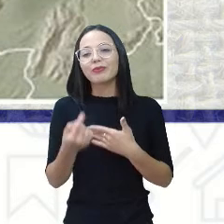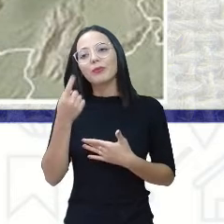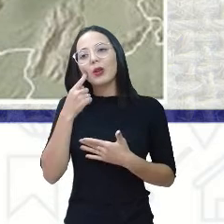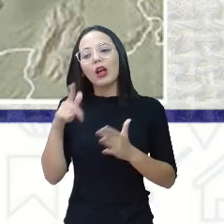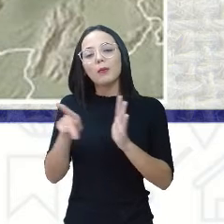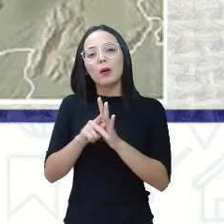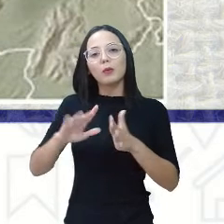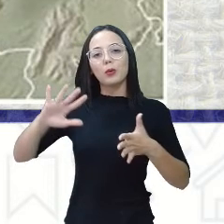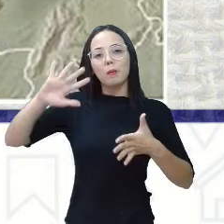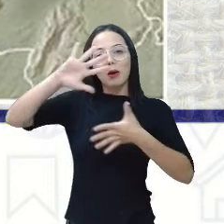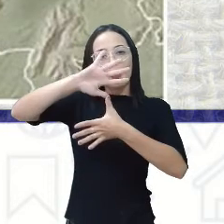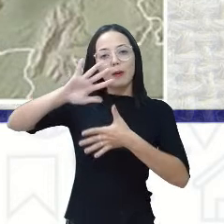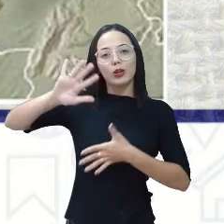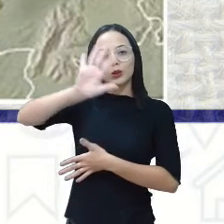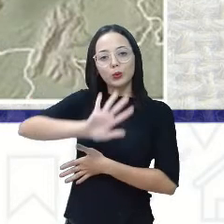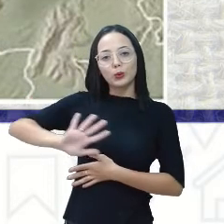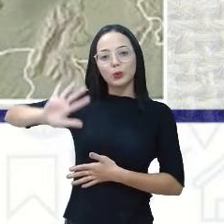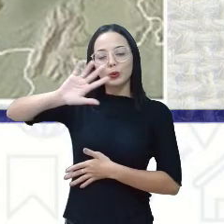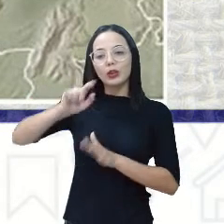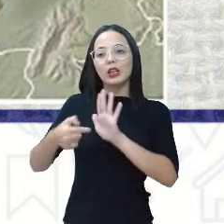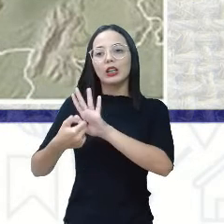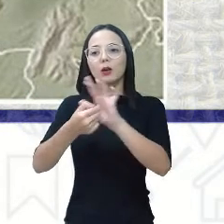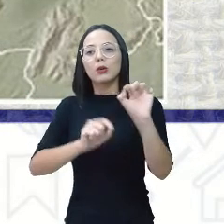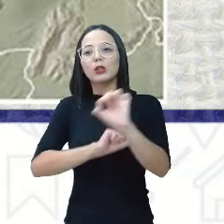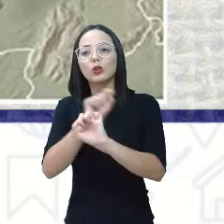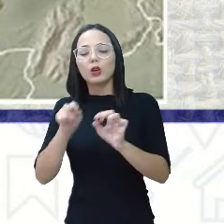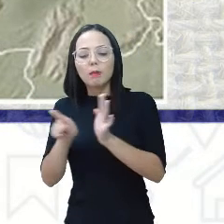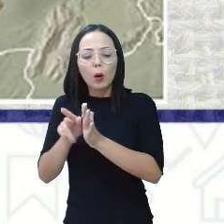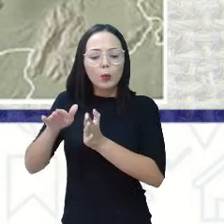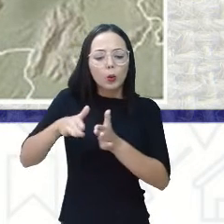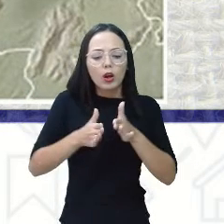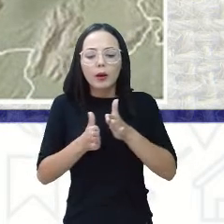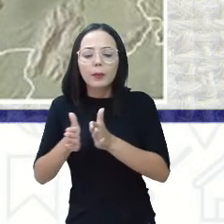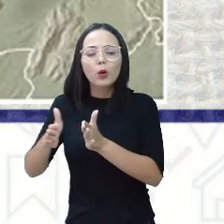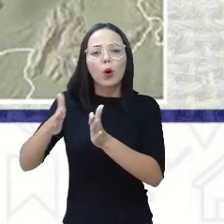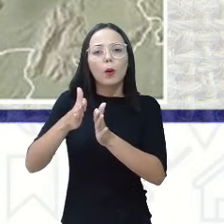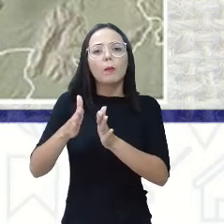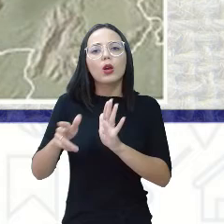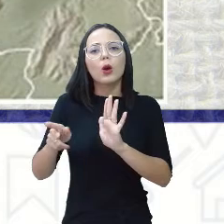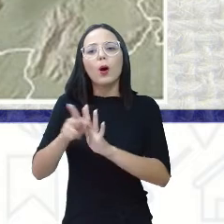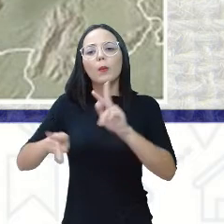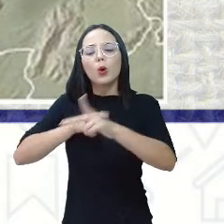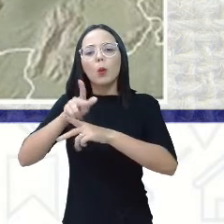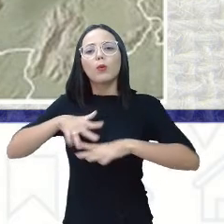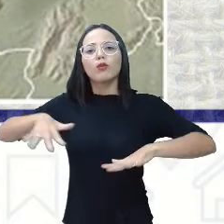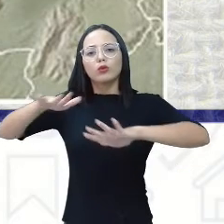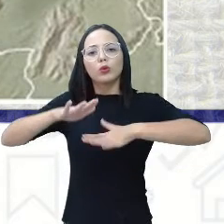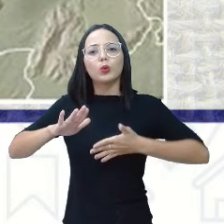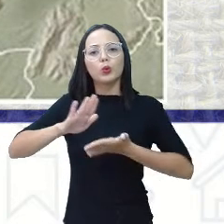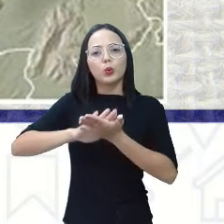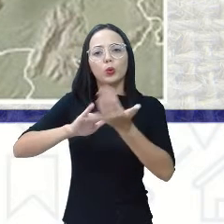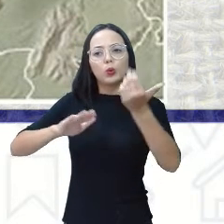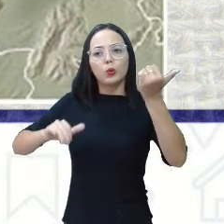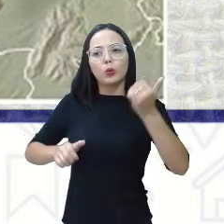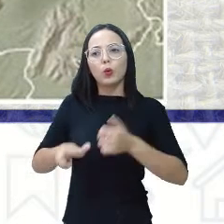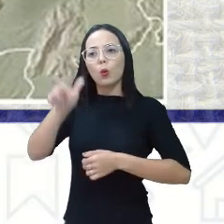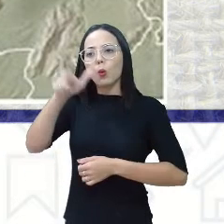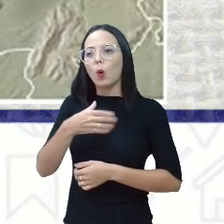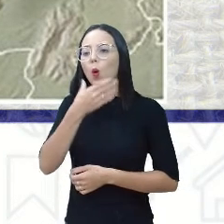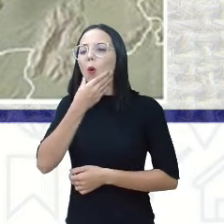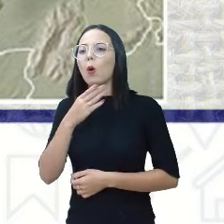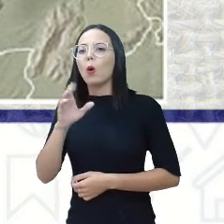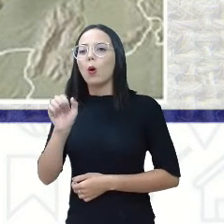tem um mapa, né, que mostra as rotas do colonizador espanhol, né, do conquistador espanhol, Hernán